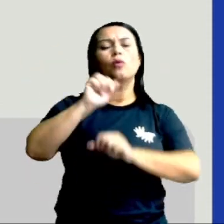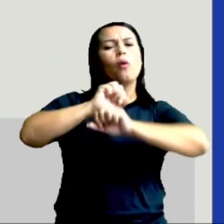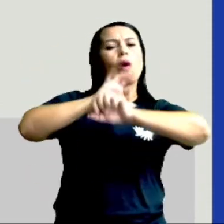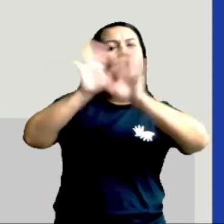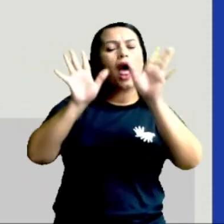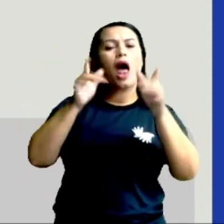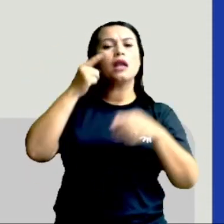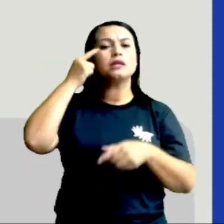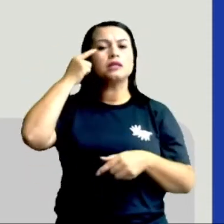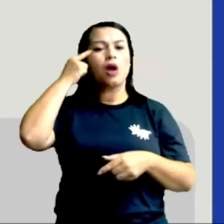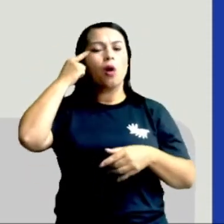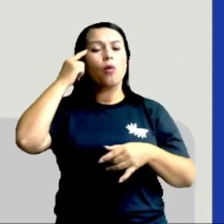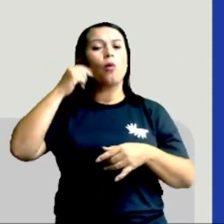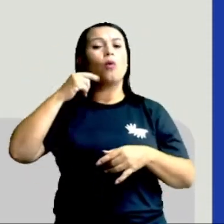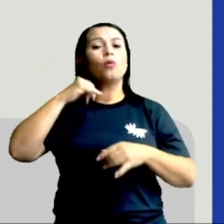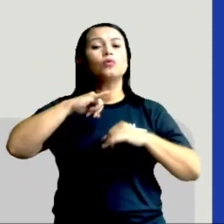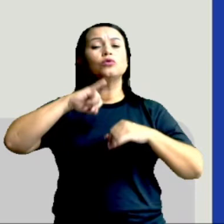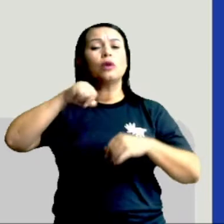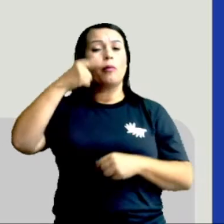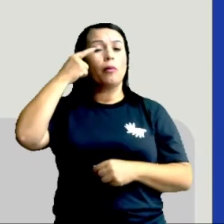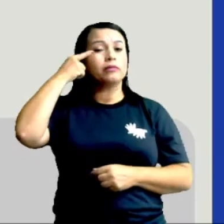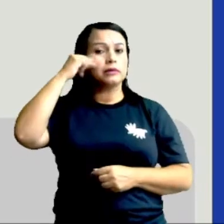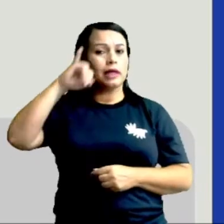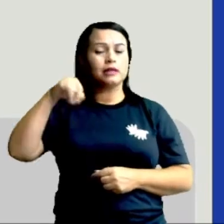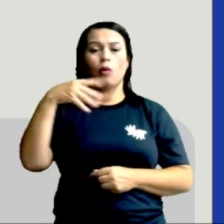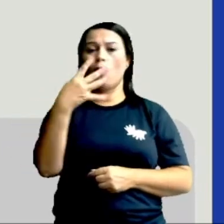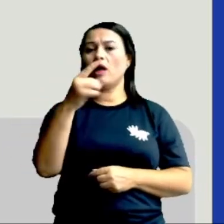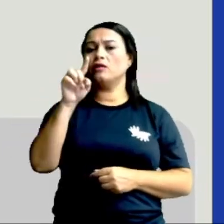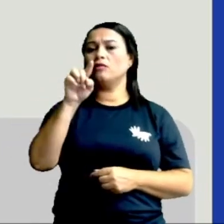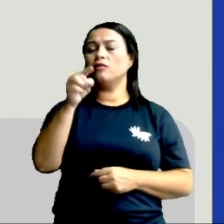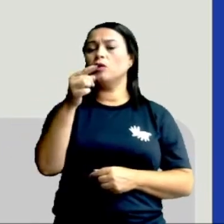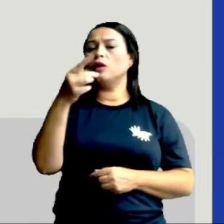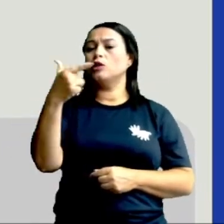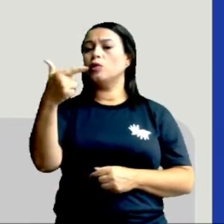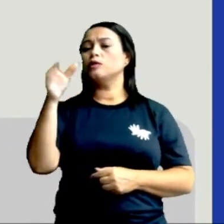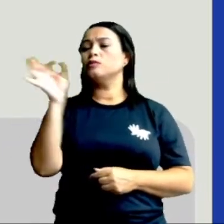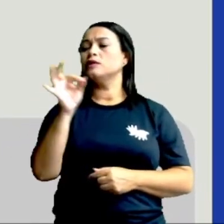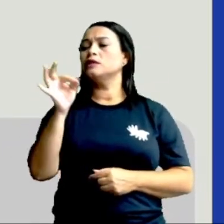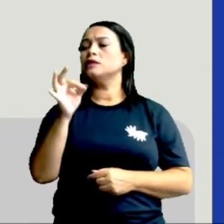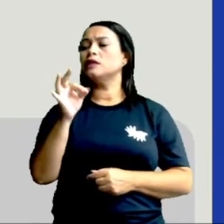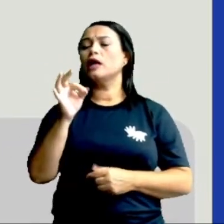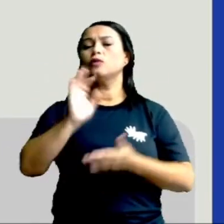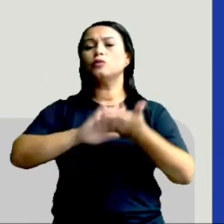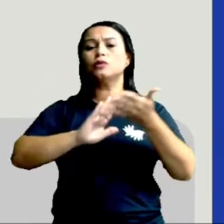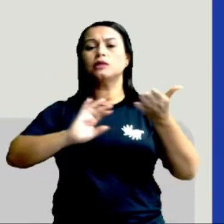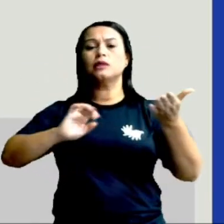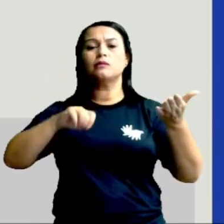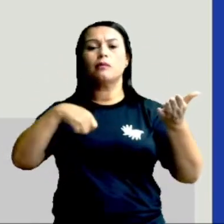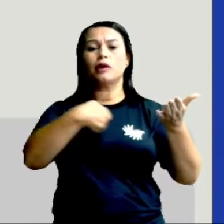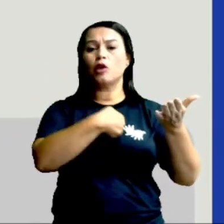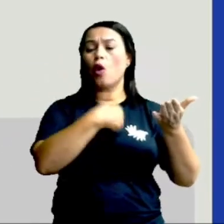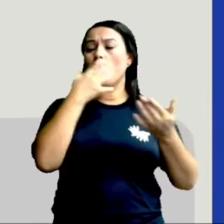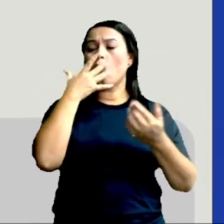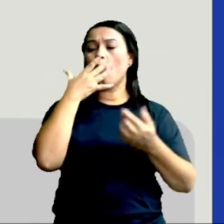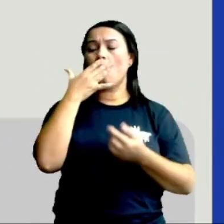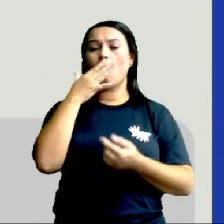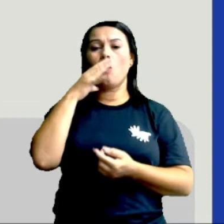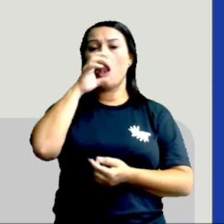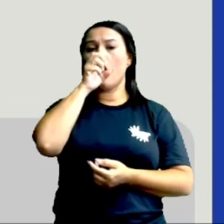são os japoneses, com 4,2%. Os espanhóis estão em destaque aí de laranja,